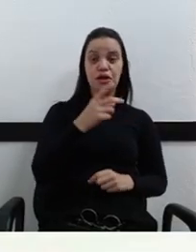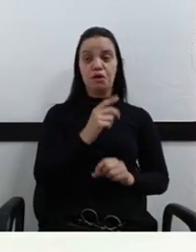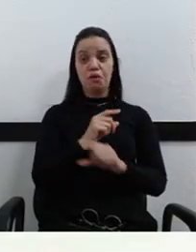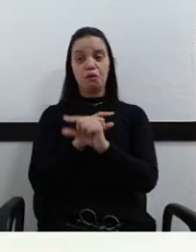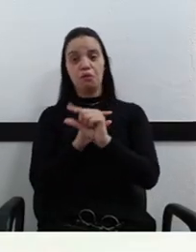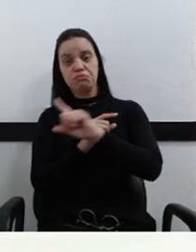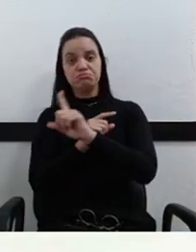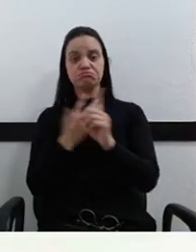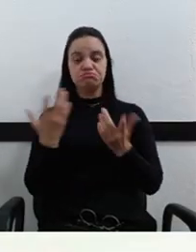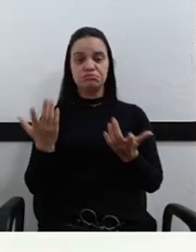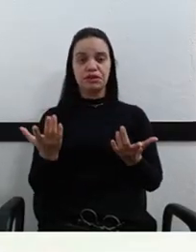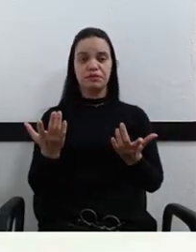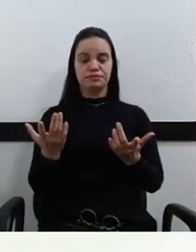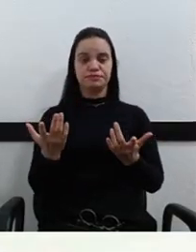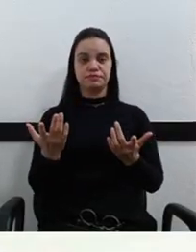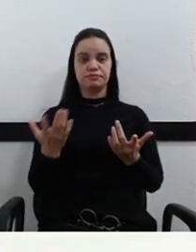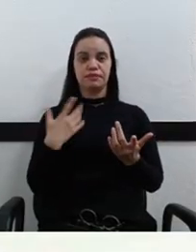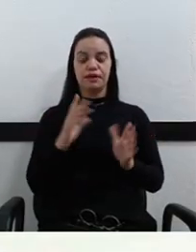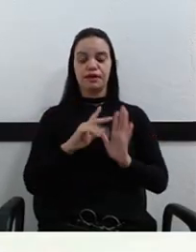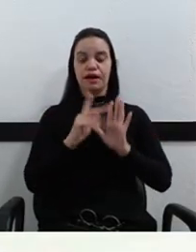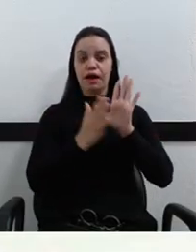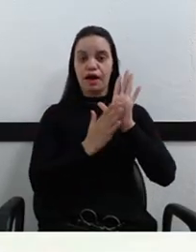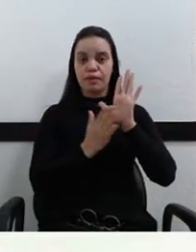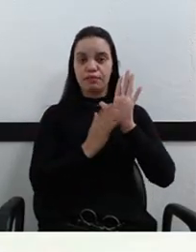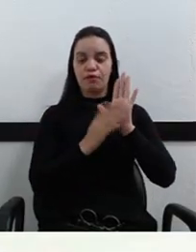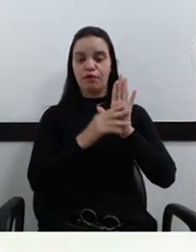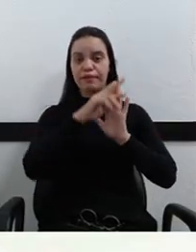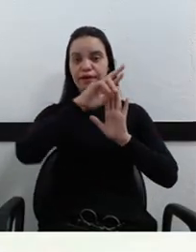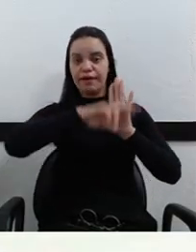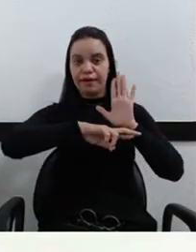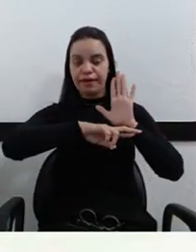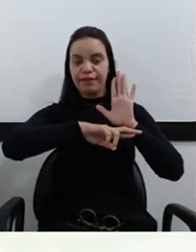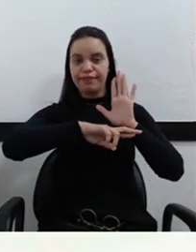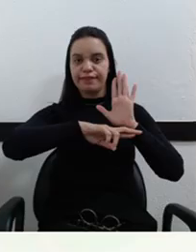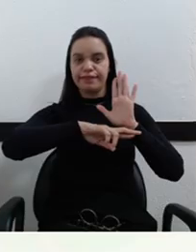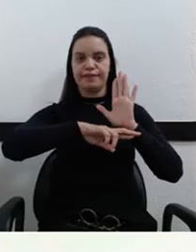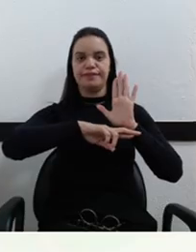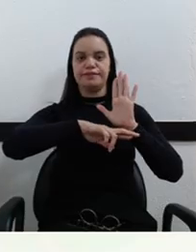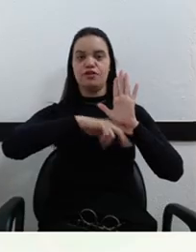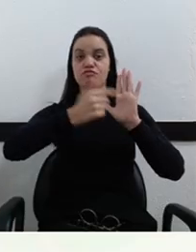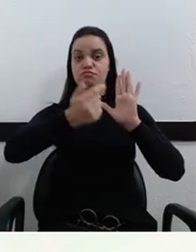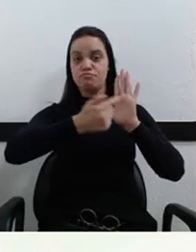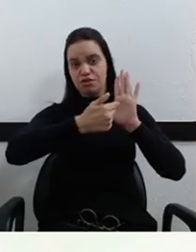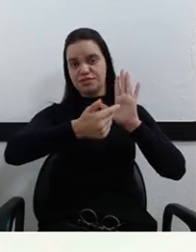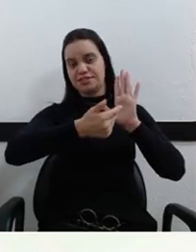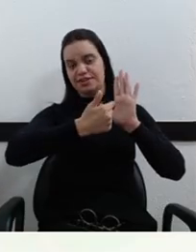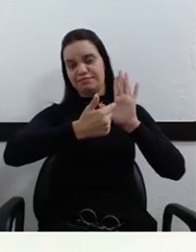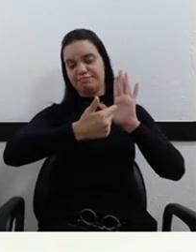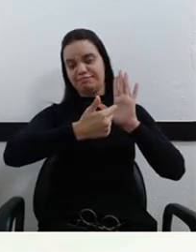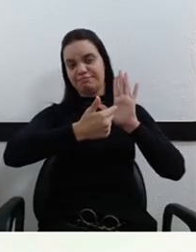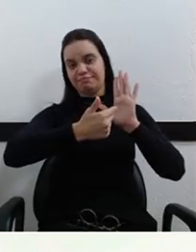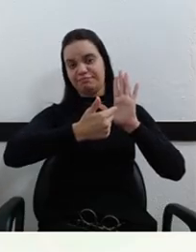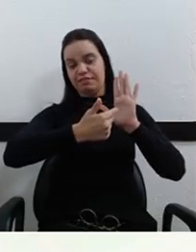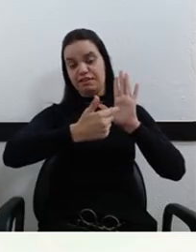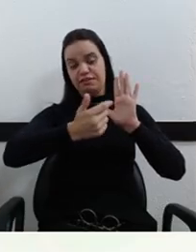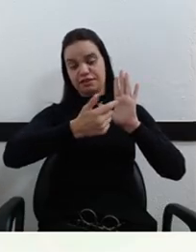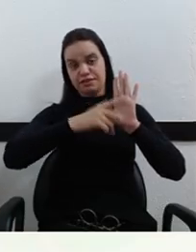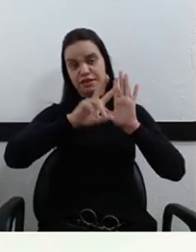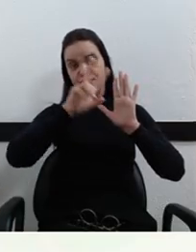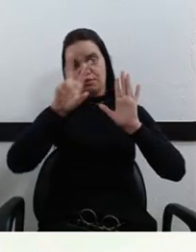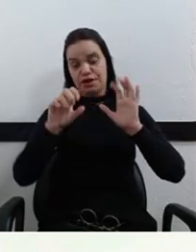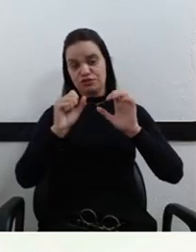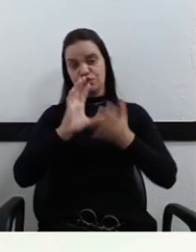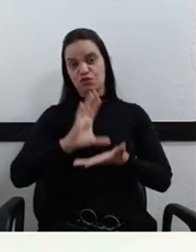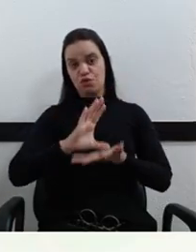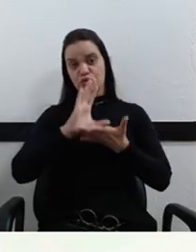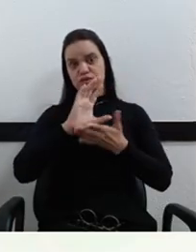do 29, inciso 7. A própria redação menciona ali que vai ser a critério do Conselho e não